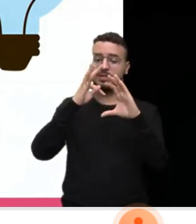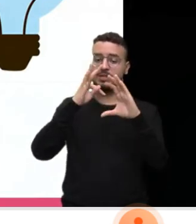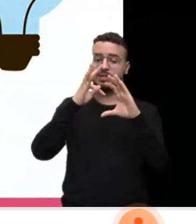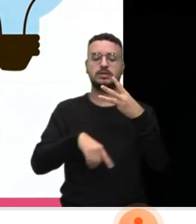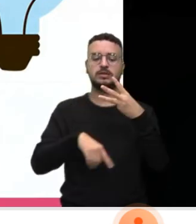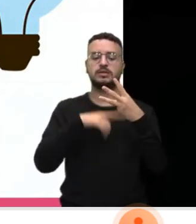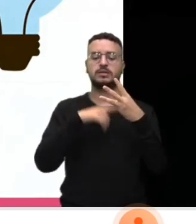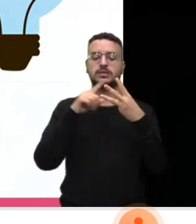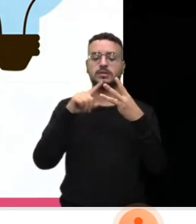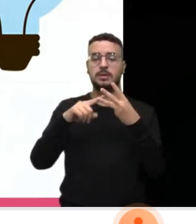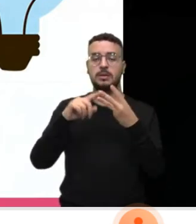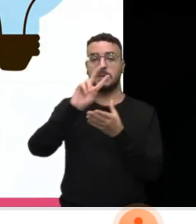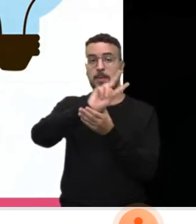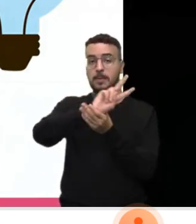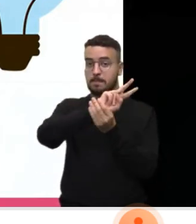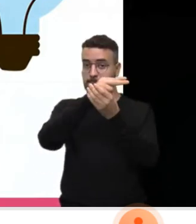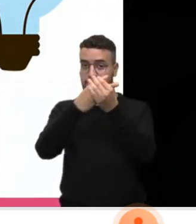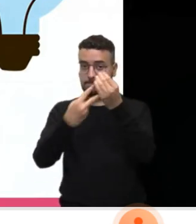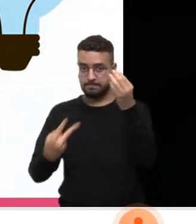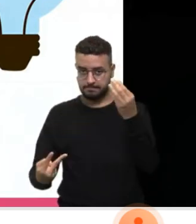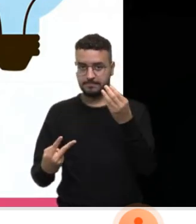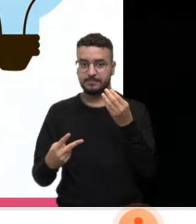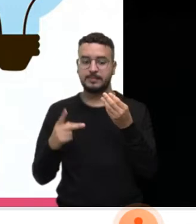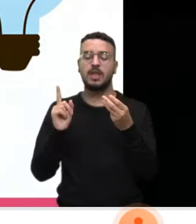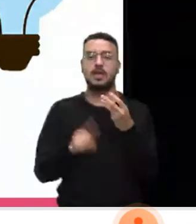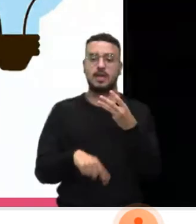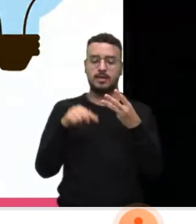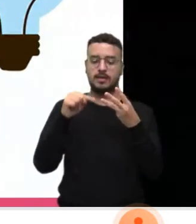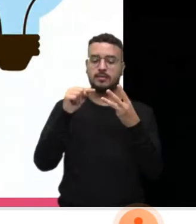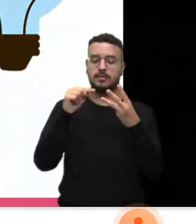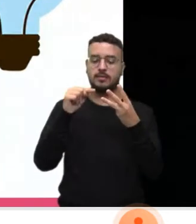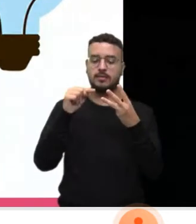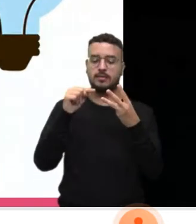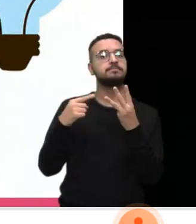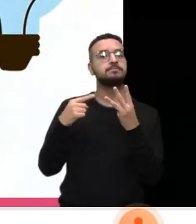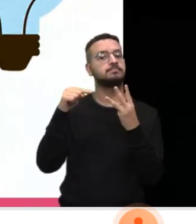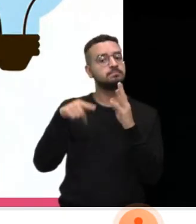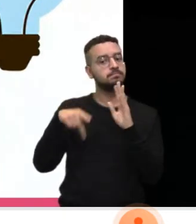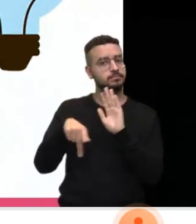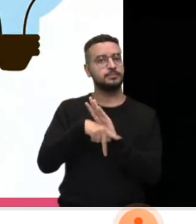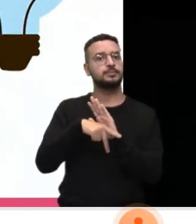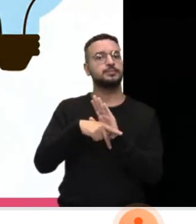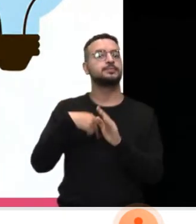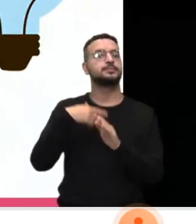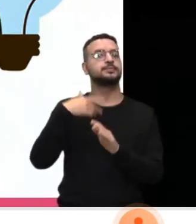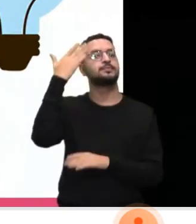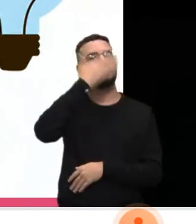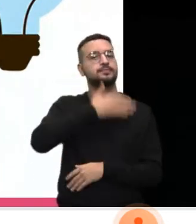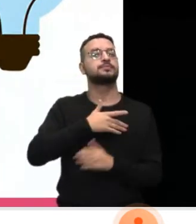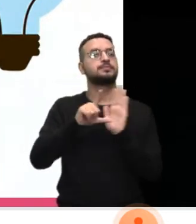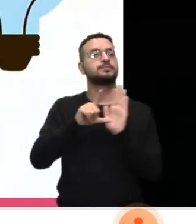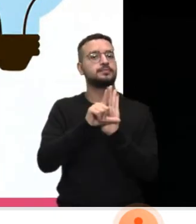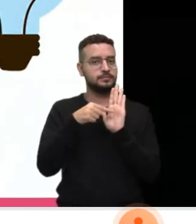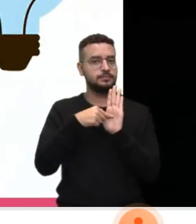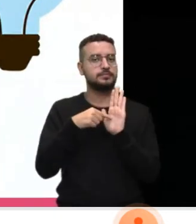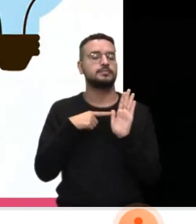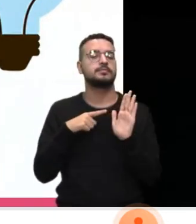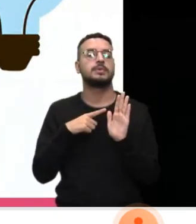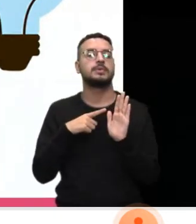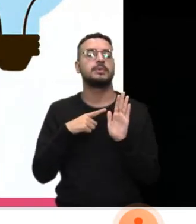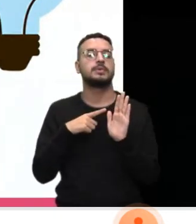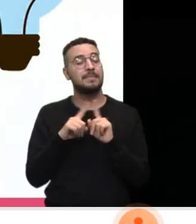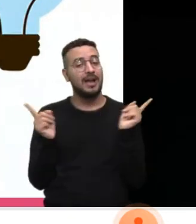que é a proposta, né, de acordo com a legislação de filosofia educacional. No entanto, não é